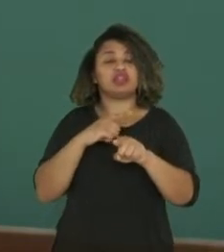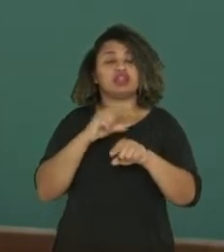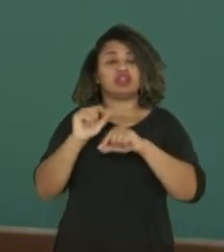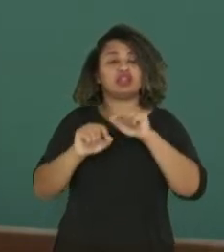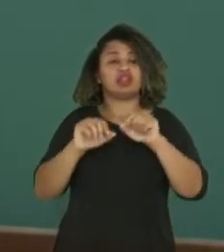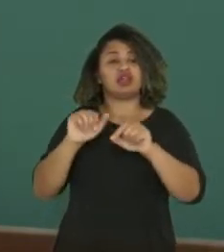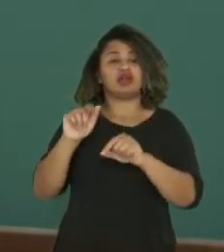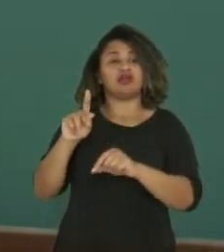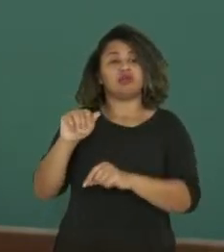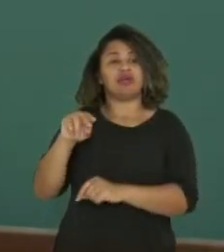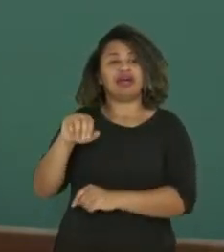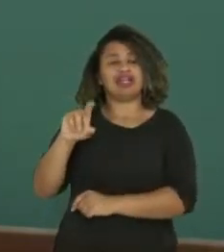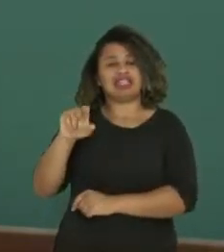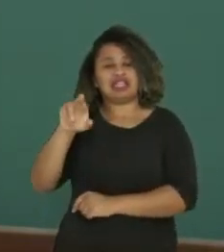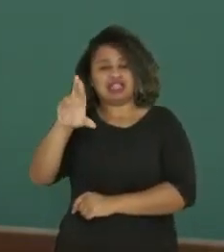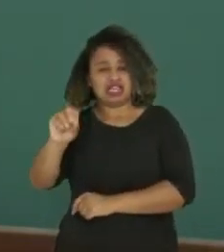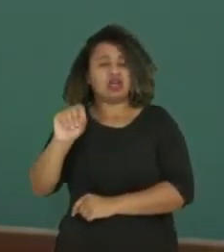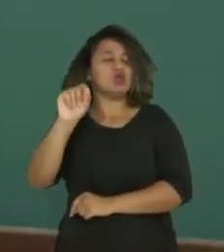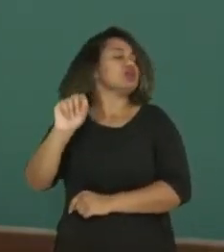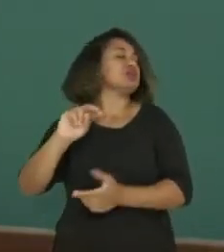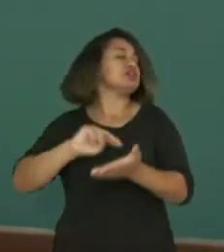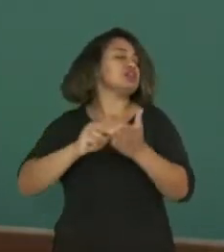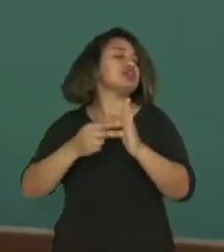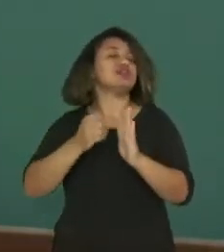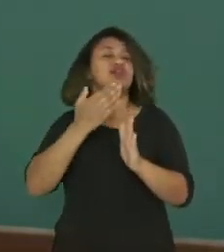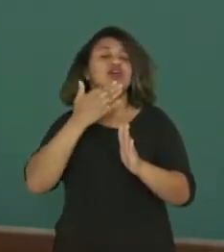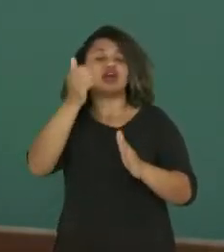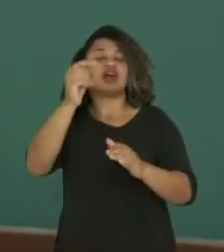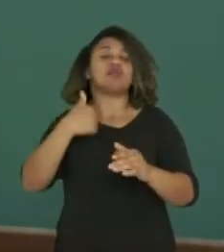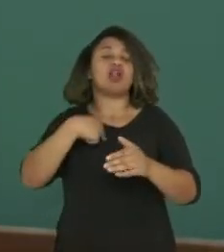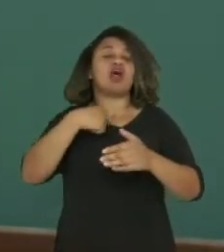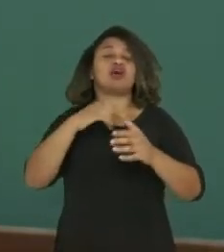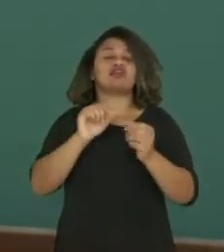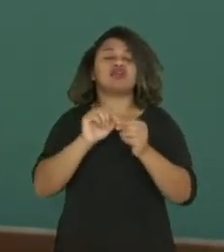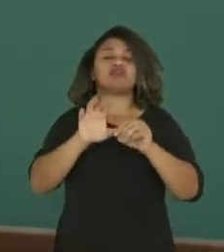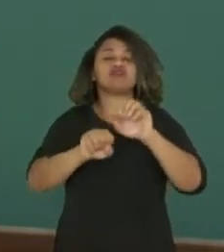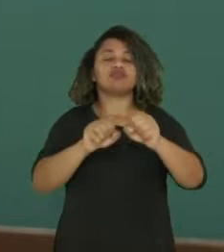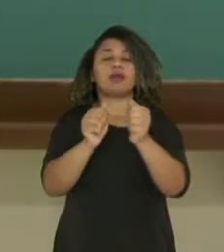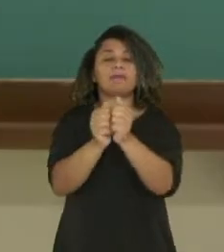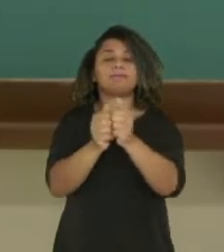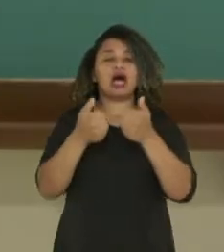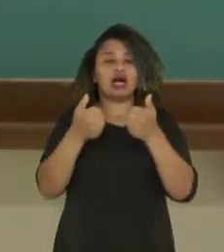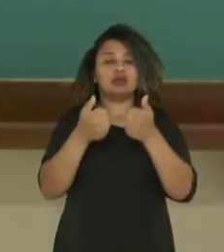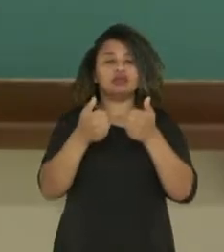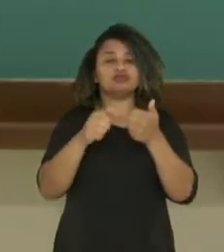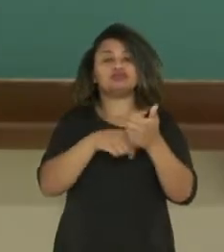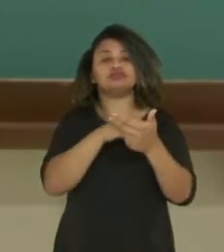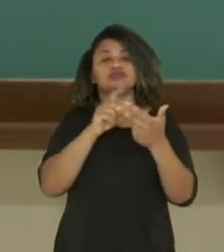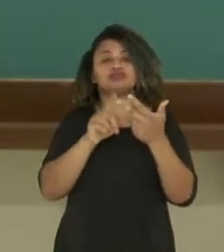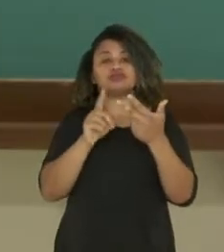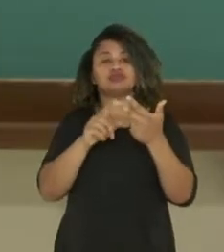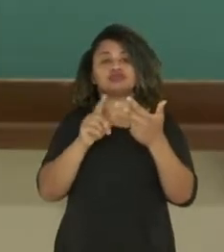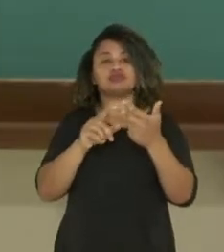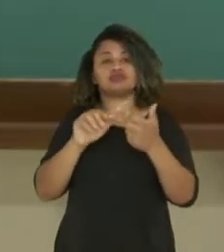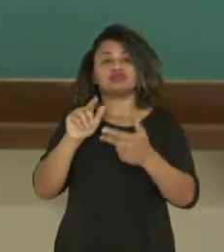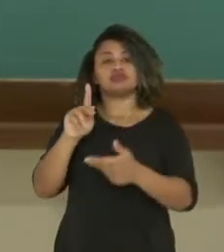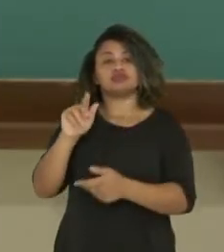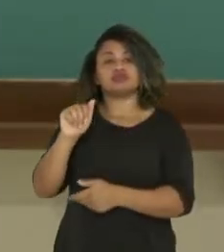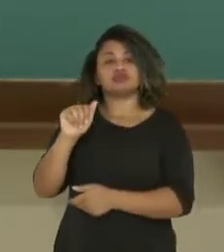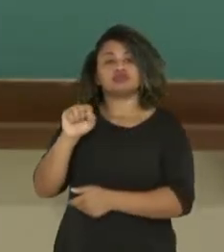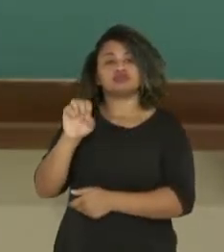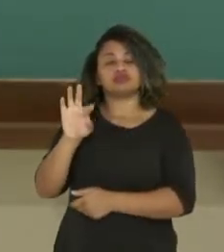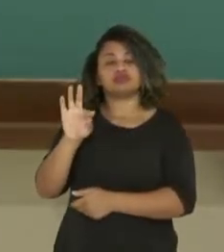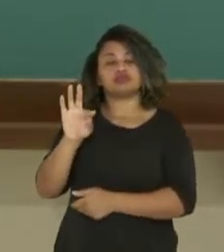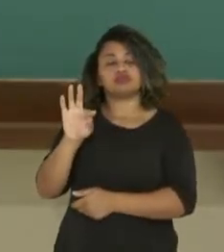nesse vocabulário, panadero. Mejor pastelero joven. Agora vamos parar um pouquinho, presta atenção.